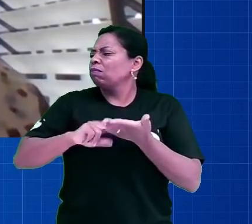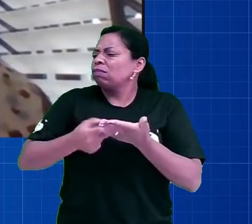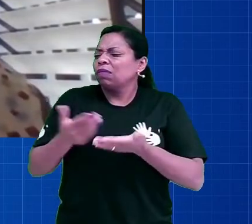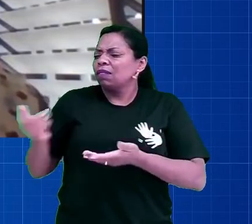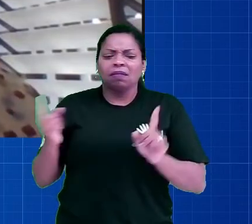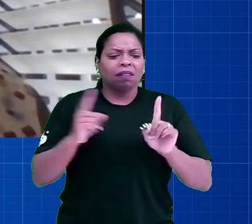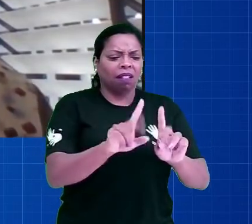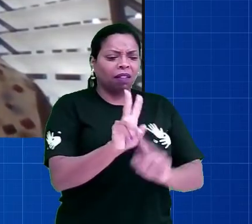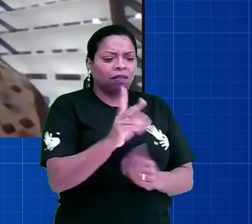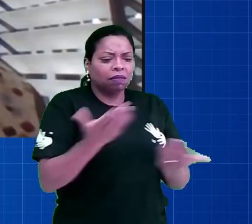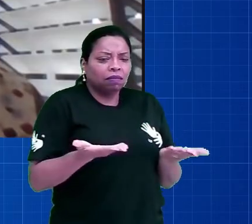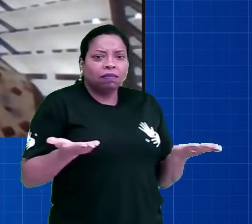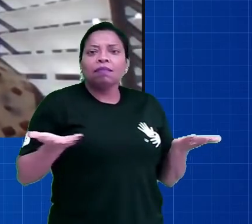nossos